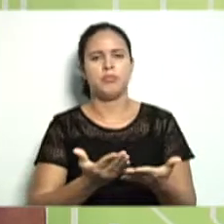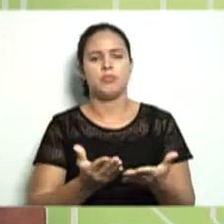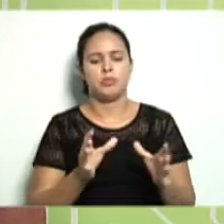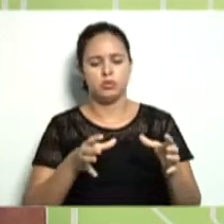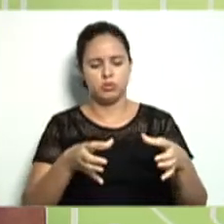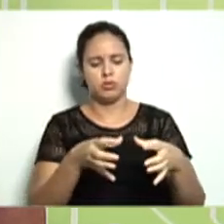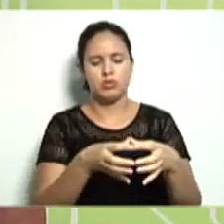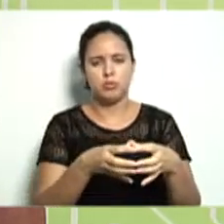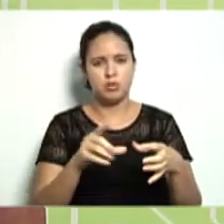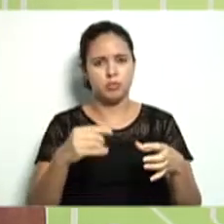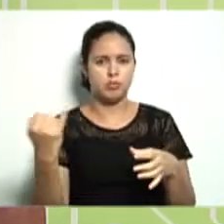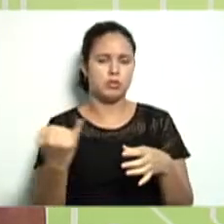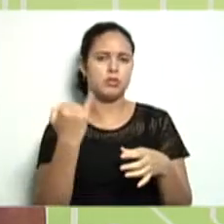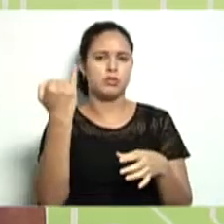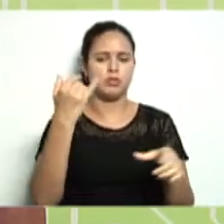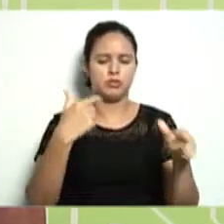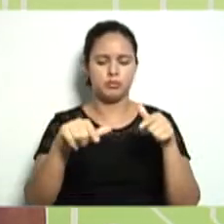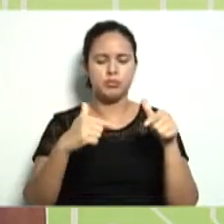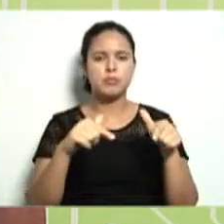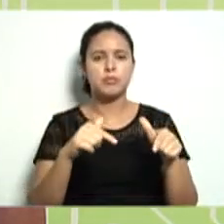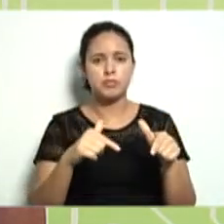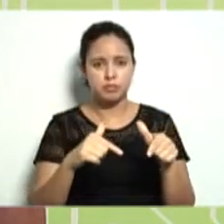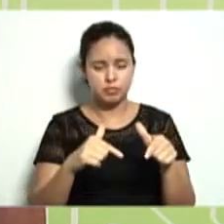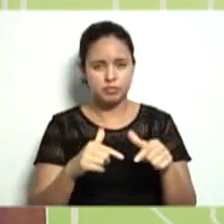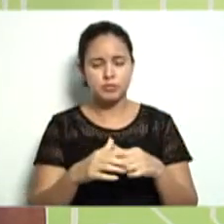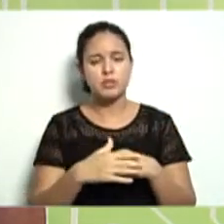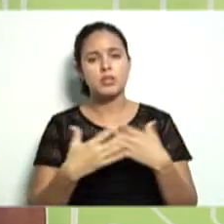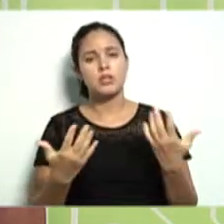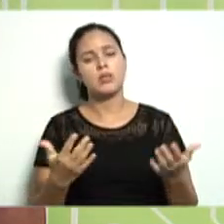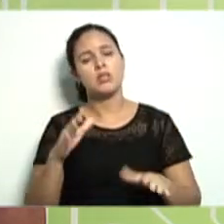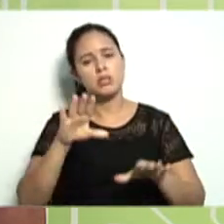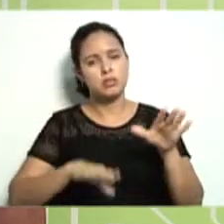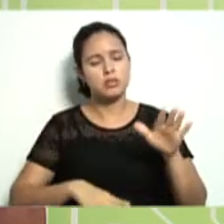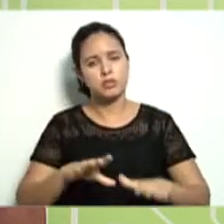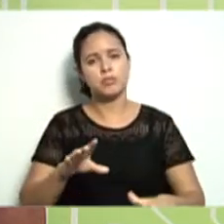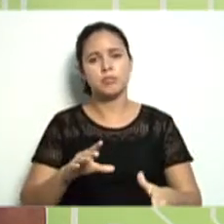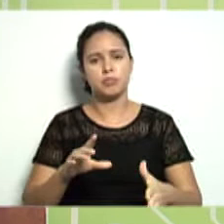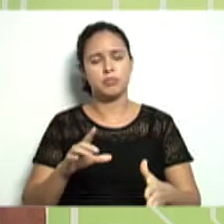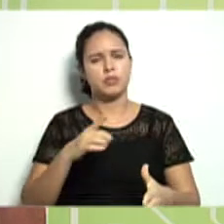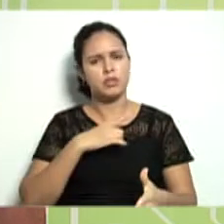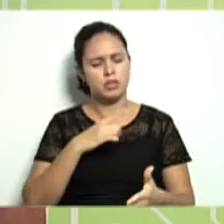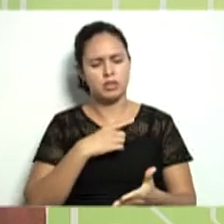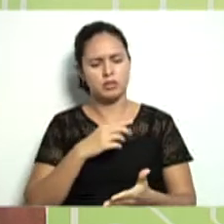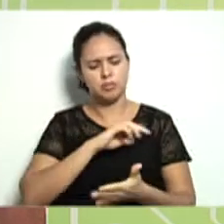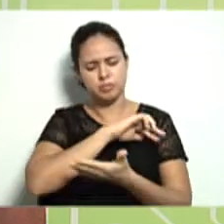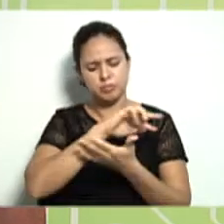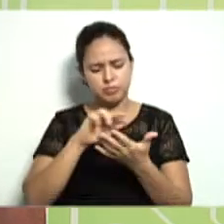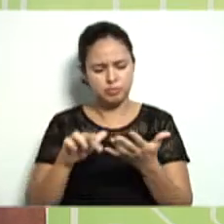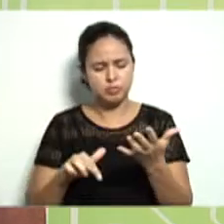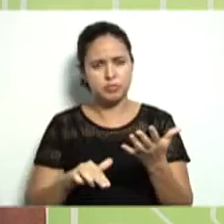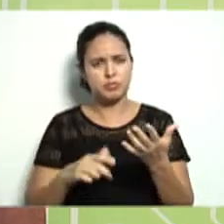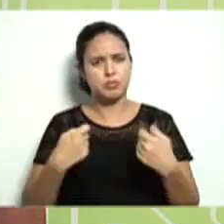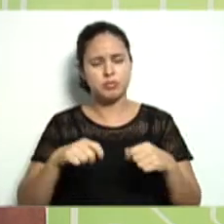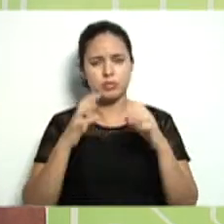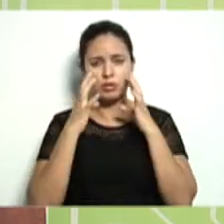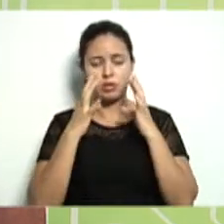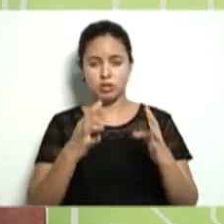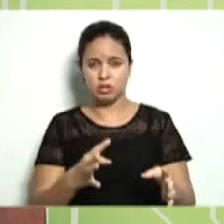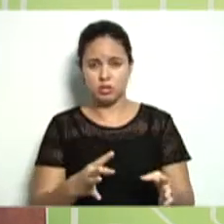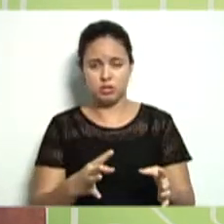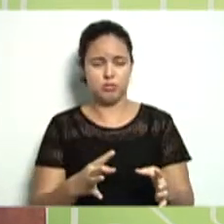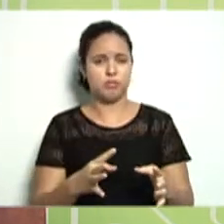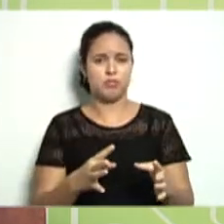Então é importante aí o trabalho em equipe e tem algumas questões que a gente precisa ter atenção para que possamos alcançar